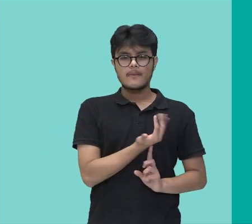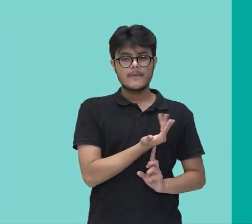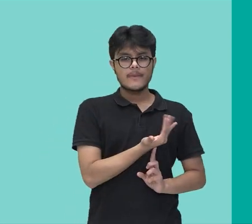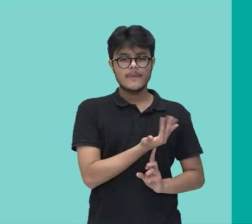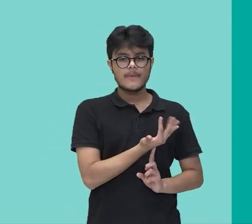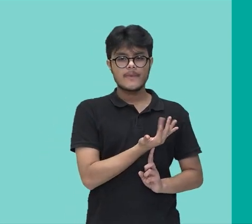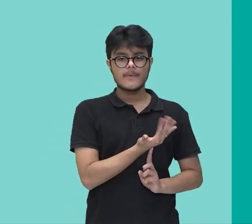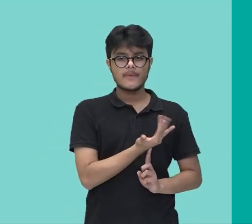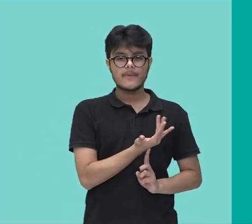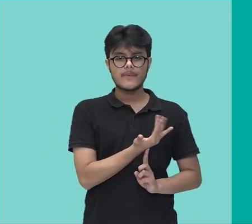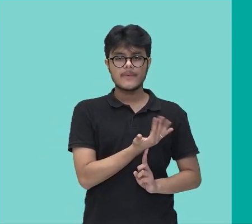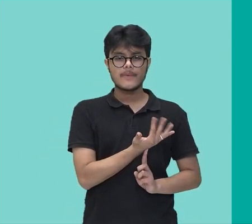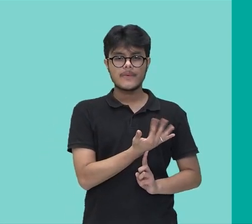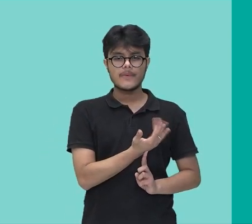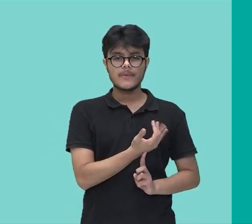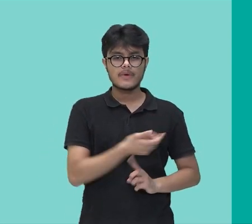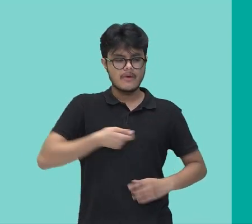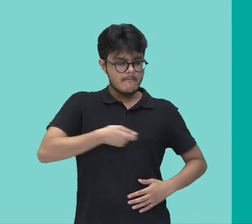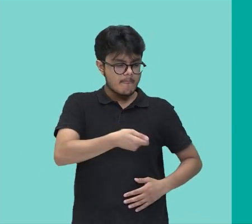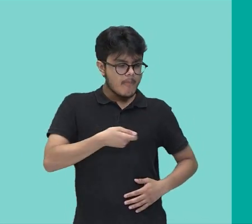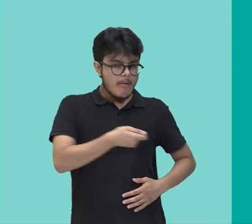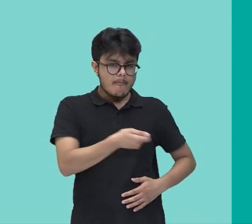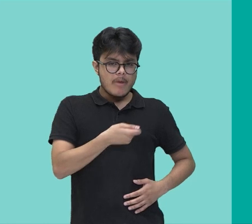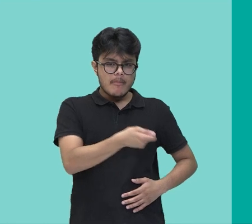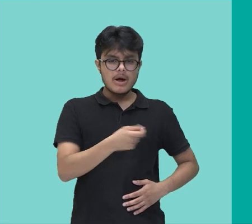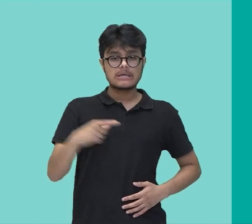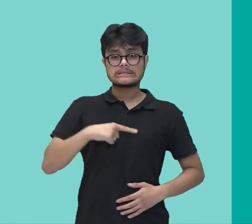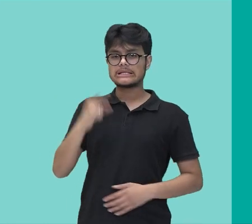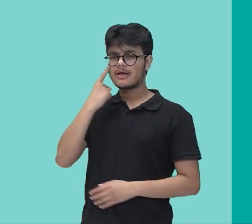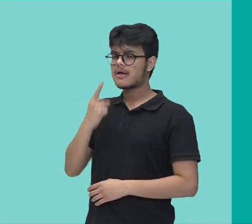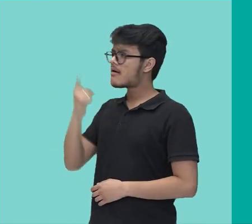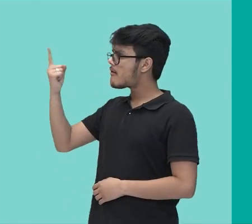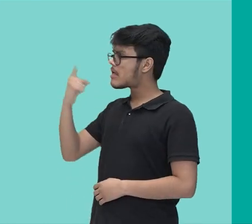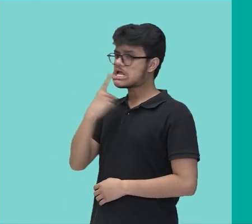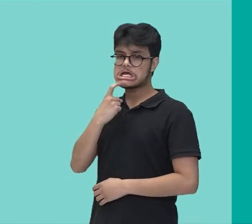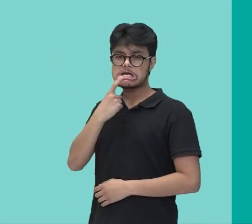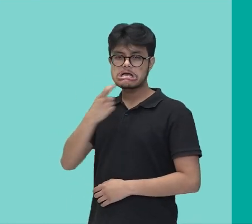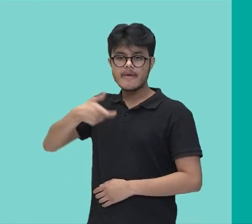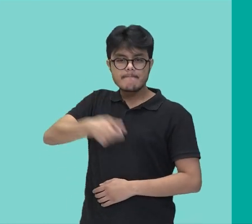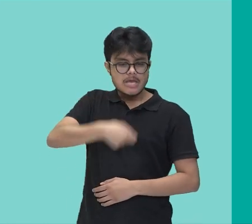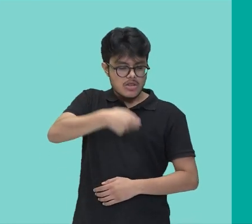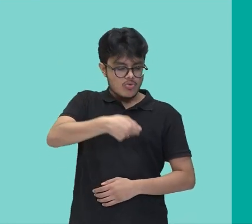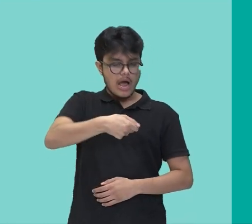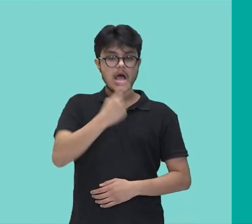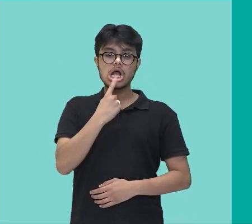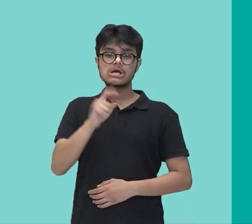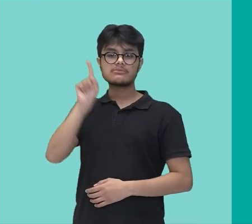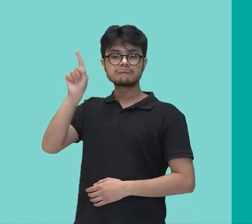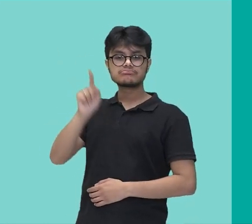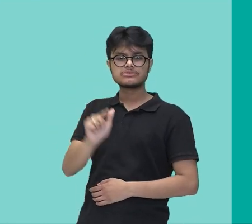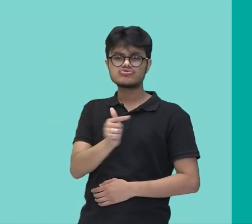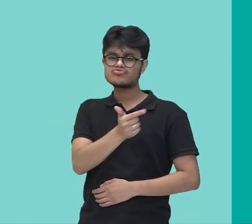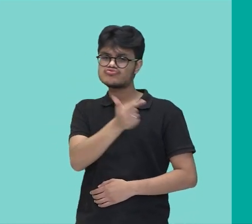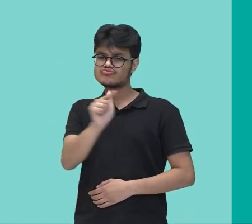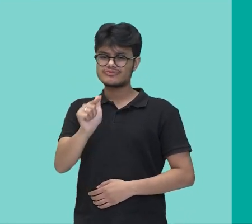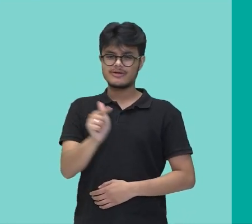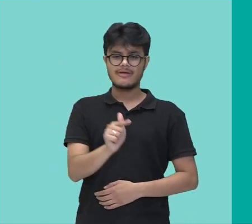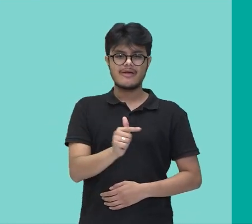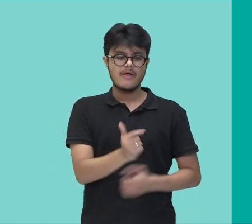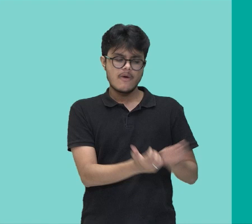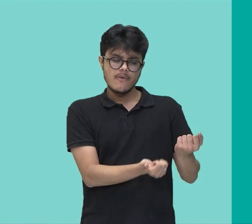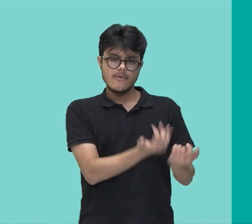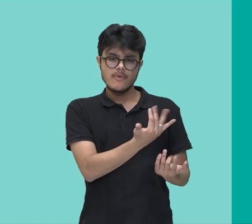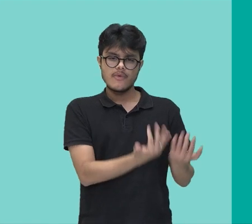aquecida, né? Nas regiões onde essa panela ali, que não tem contato direto com